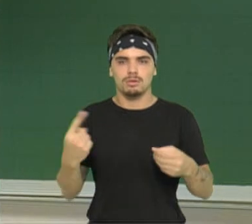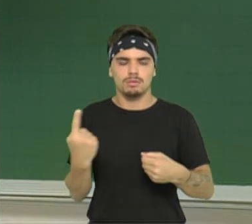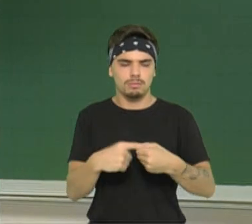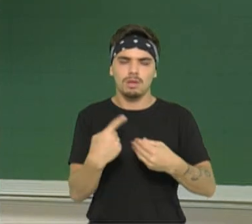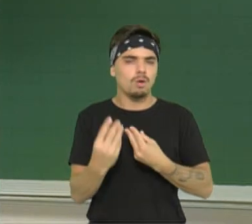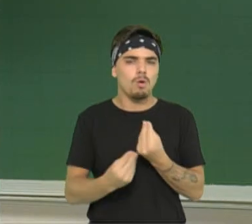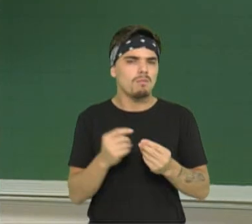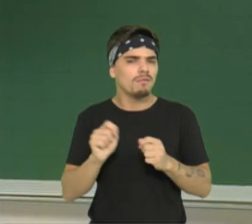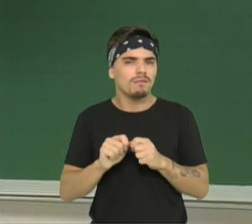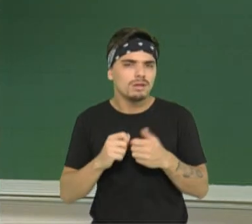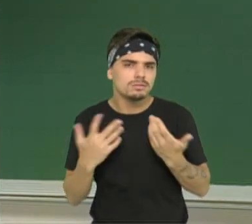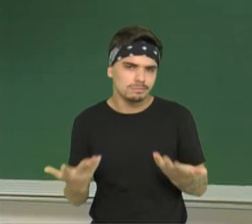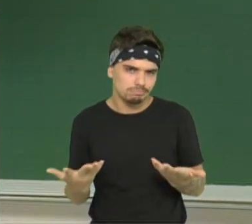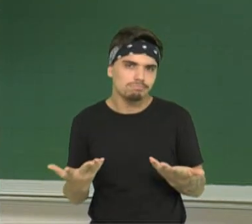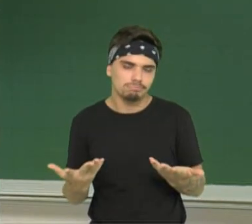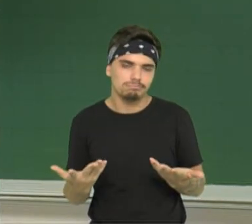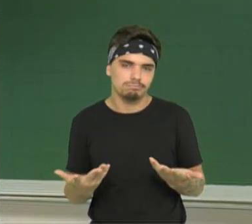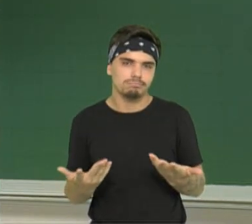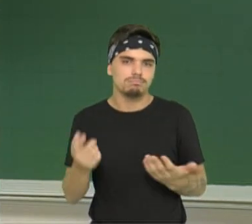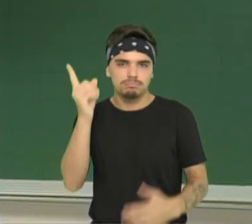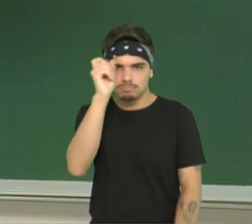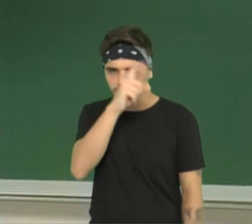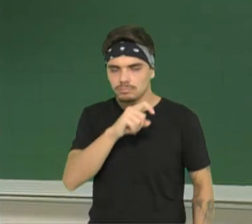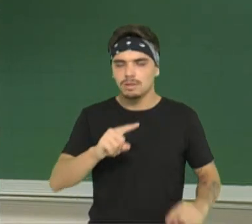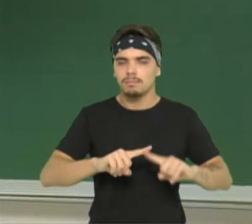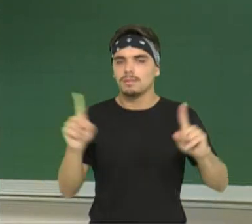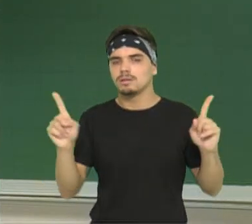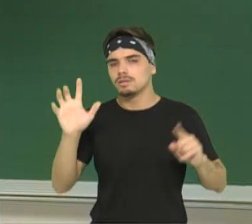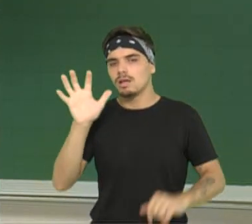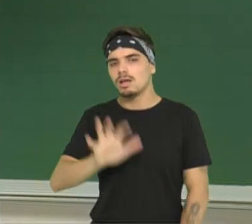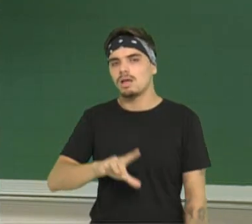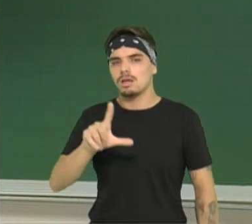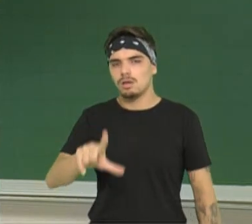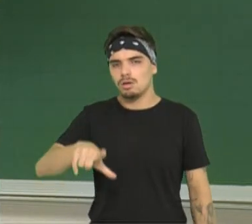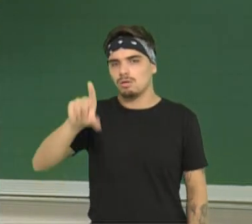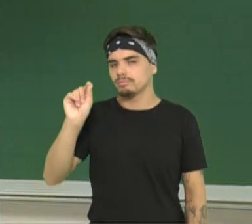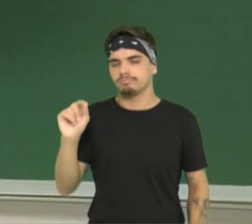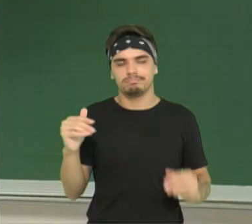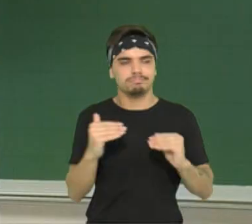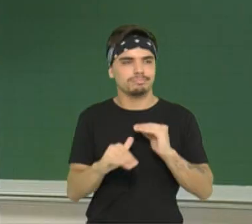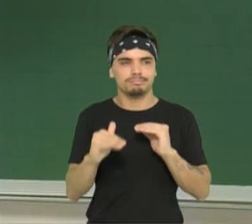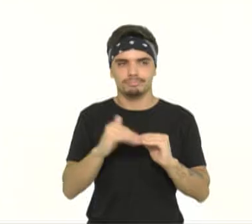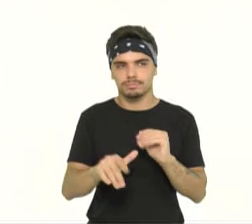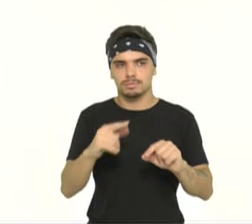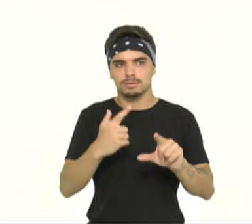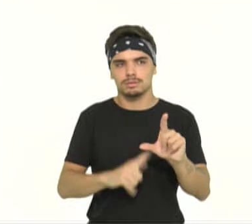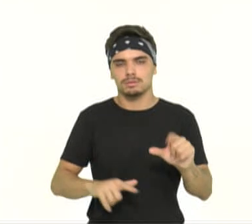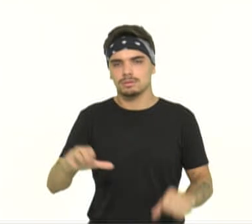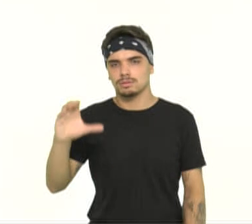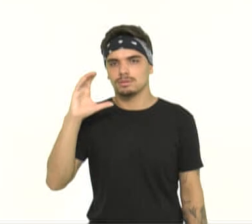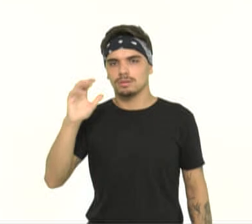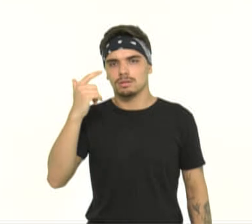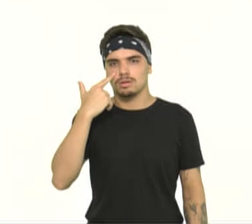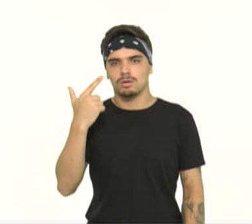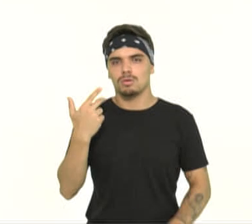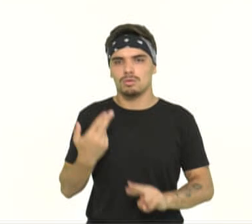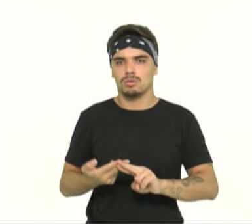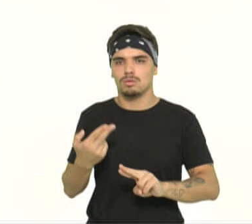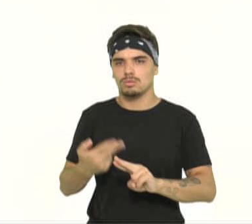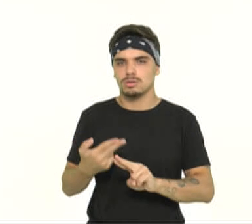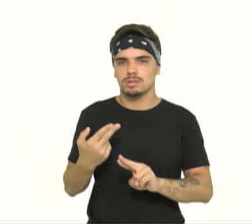diminuir a população urbana? Não é? Então acaba sendo uma opção inviável. Letra C, uso de fontes